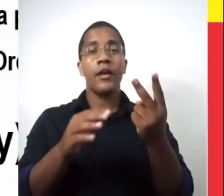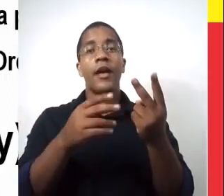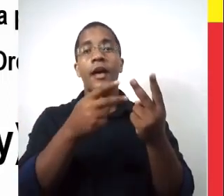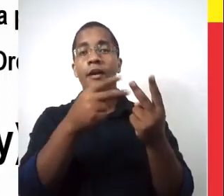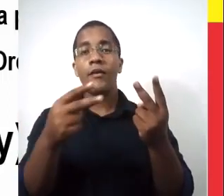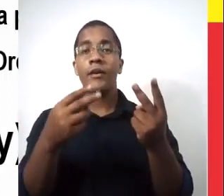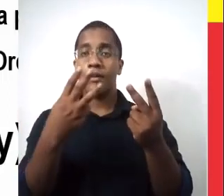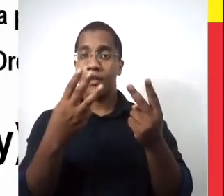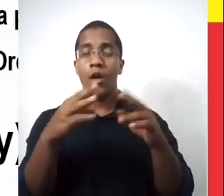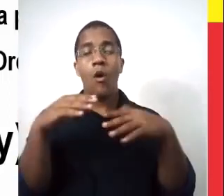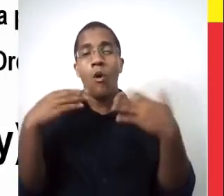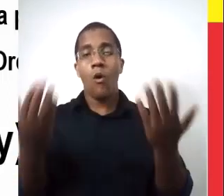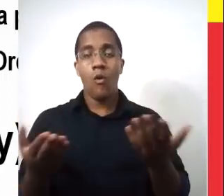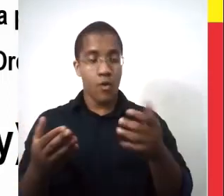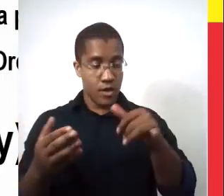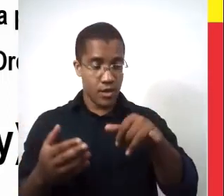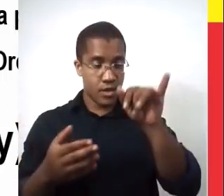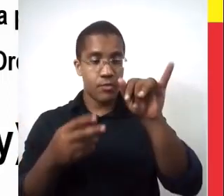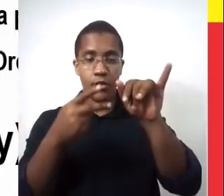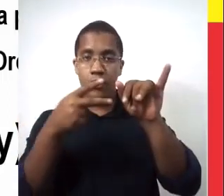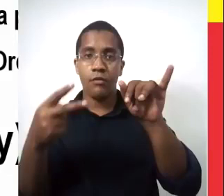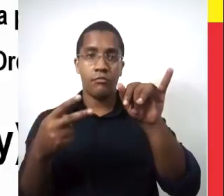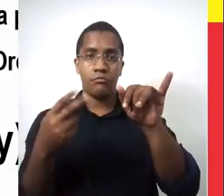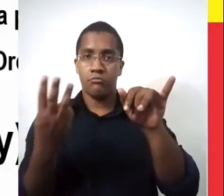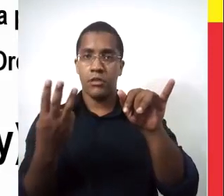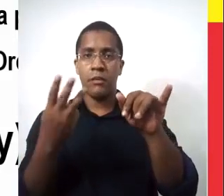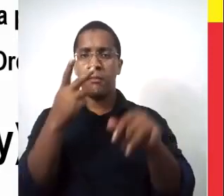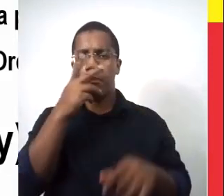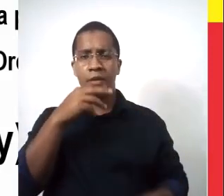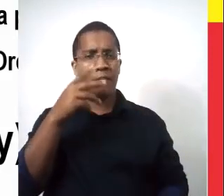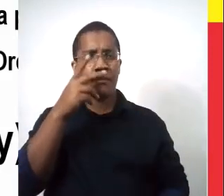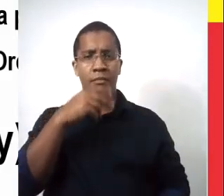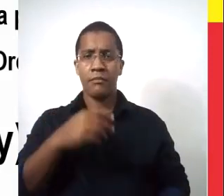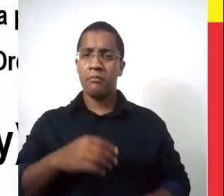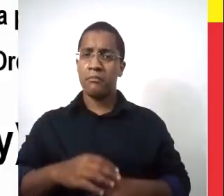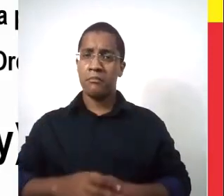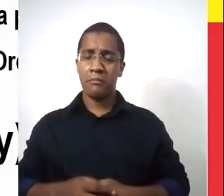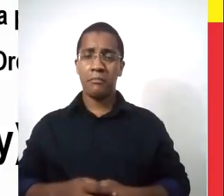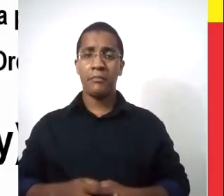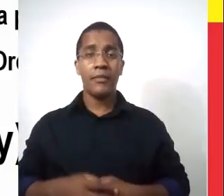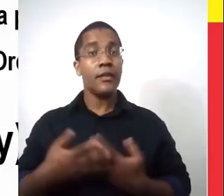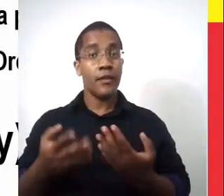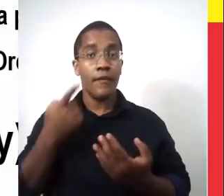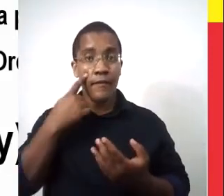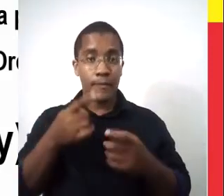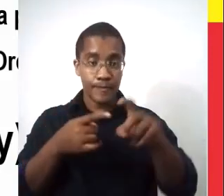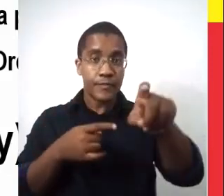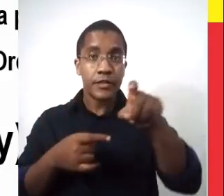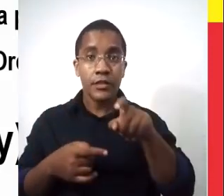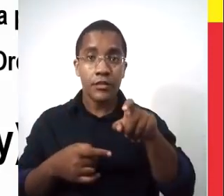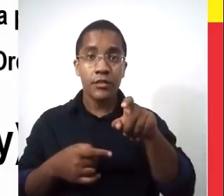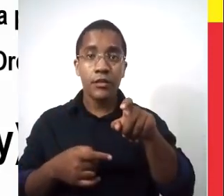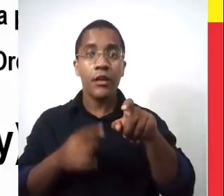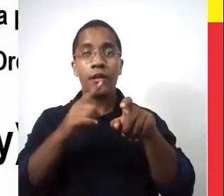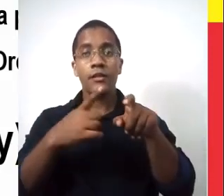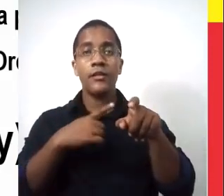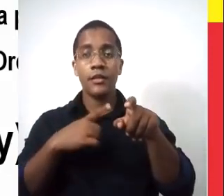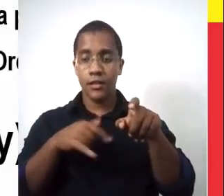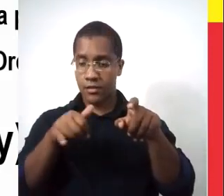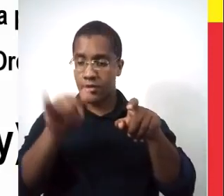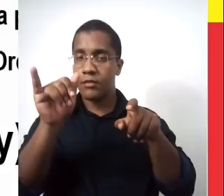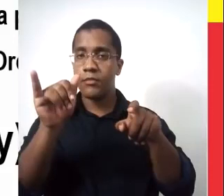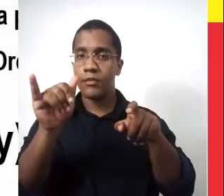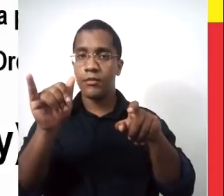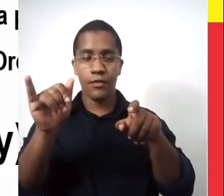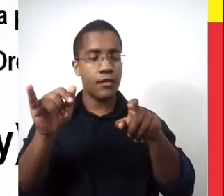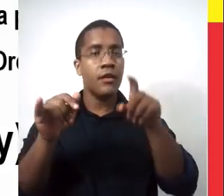a mesma coisa que eu disser que y é igual a 3. Então, observe o seguinte, ó, que x, e nós temos o valor